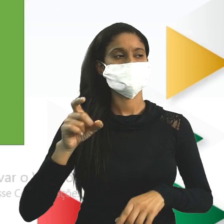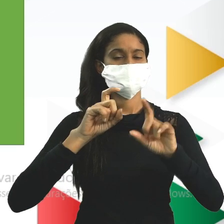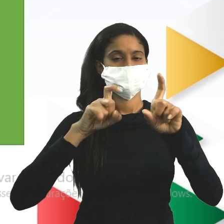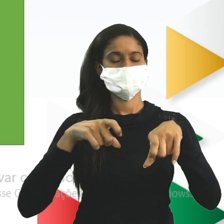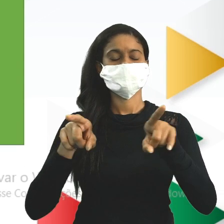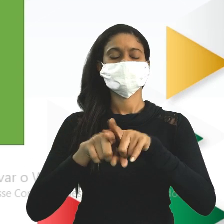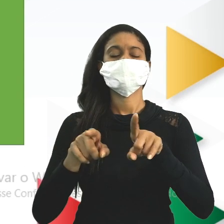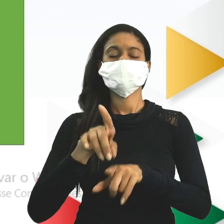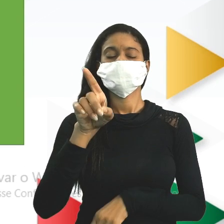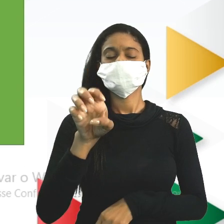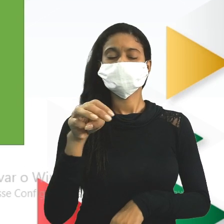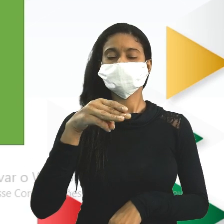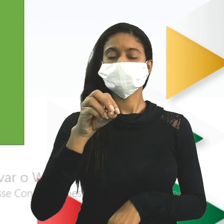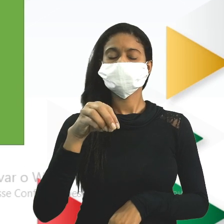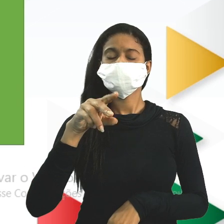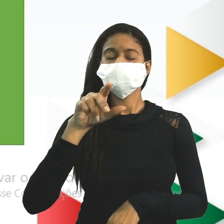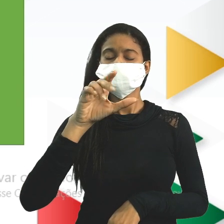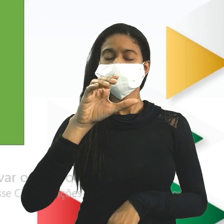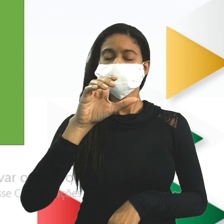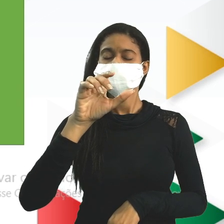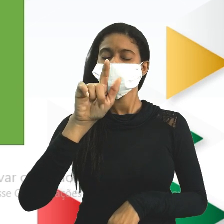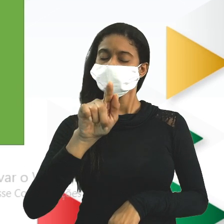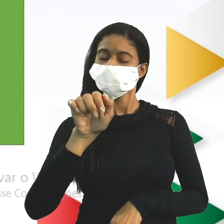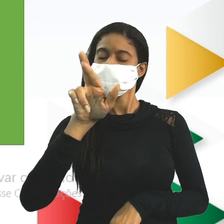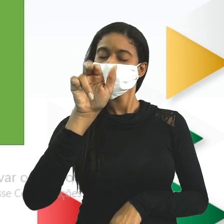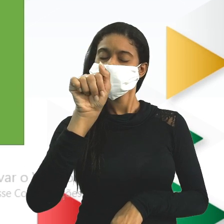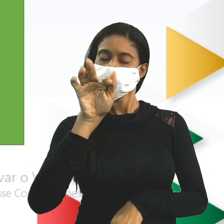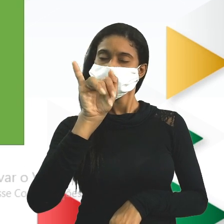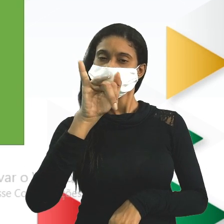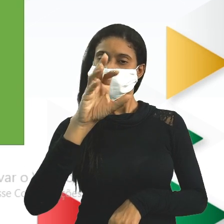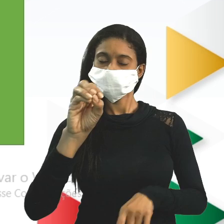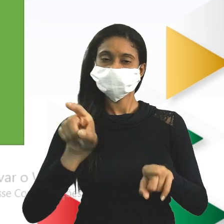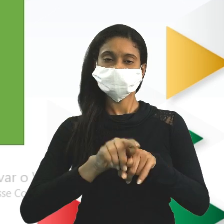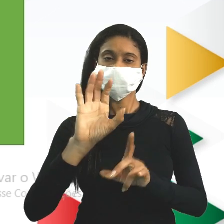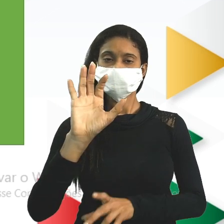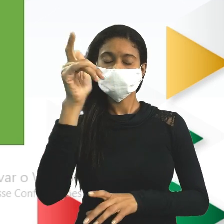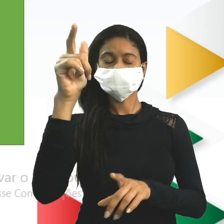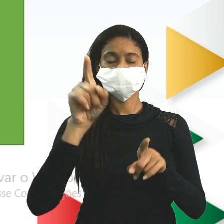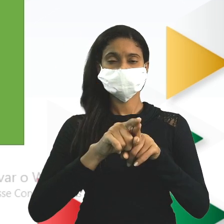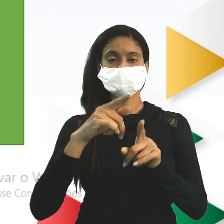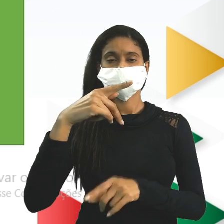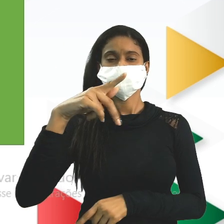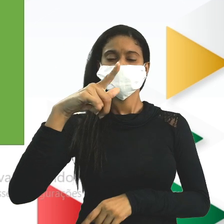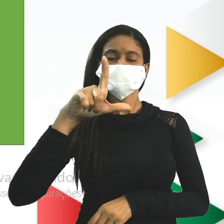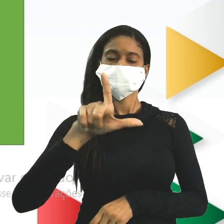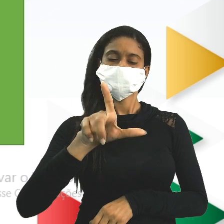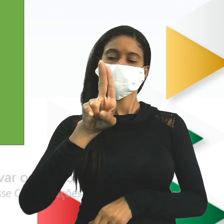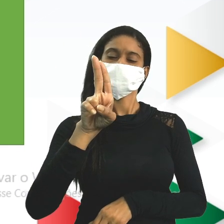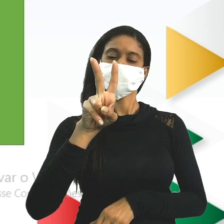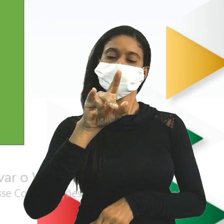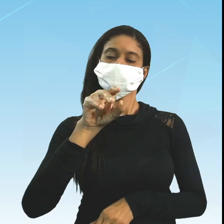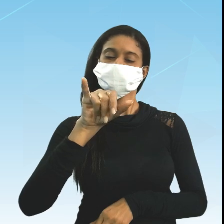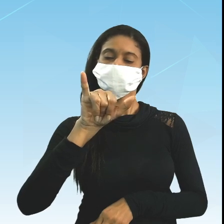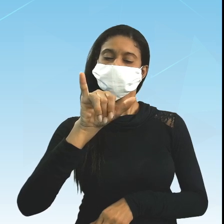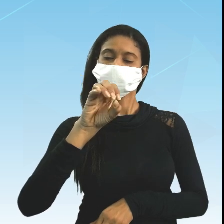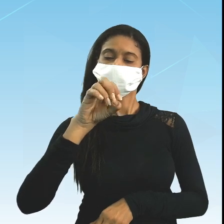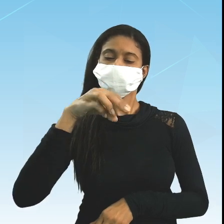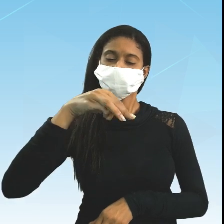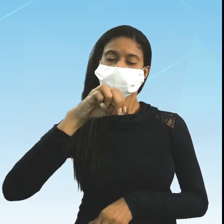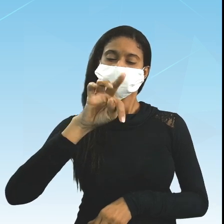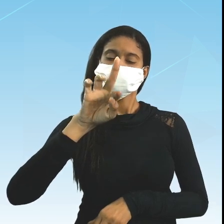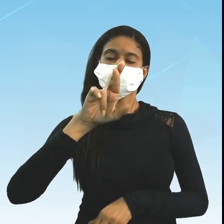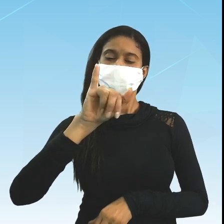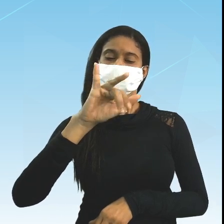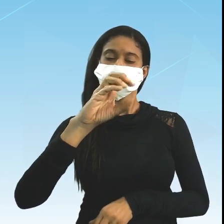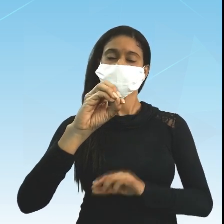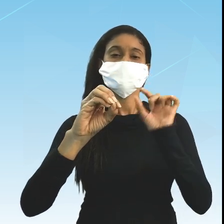o demográfico, o climático, o pluviométrico. Pluviométrico é chuva, é o termo técnico que a gente dá para